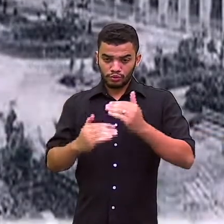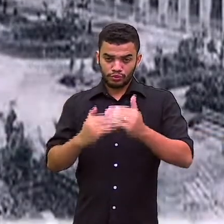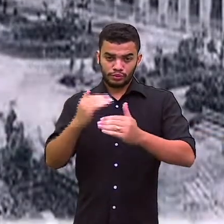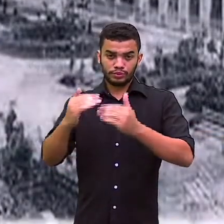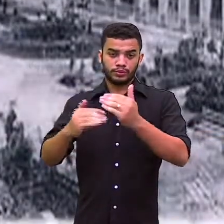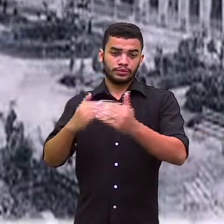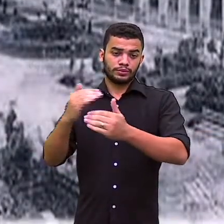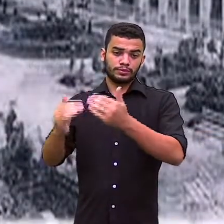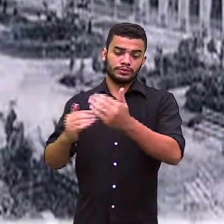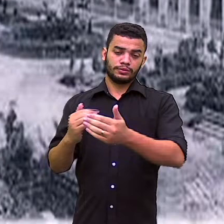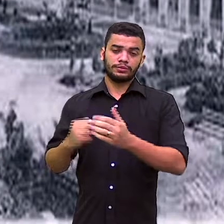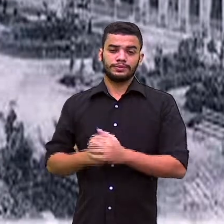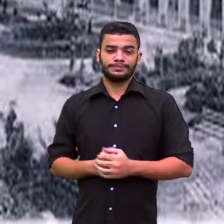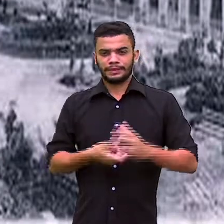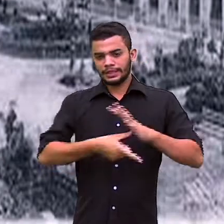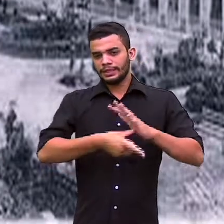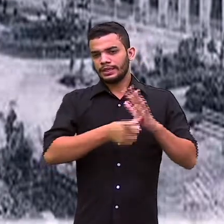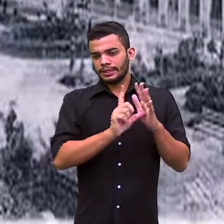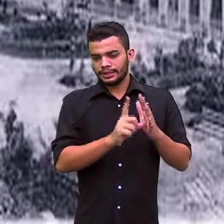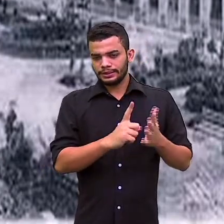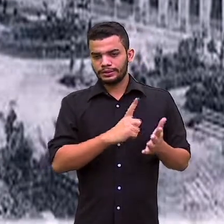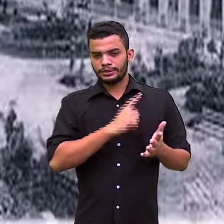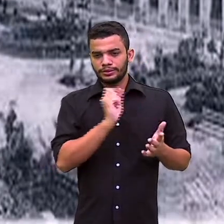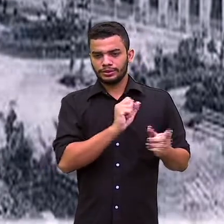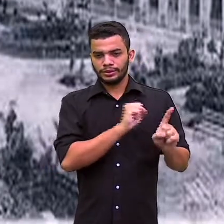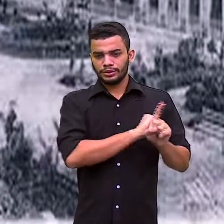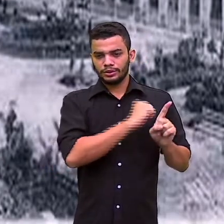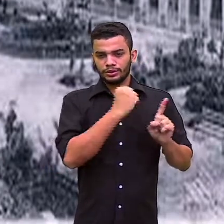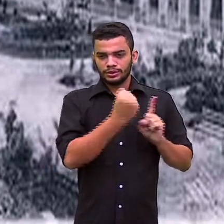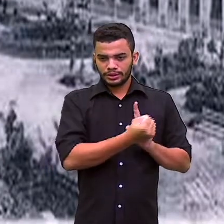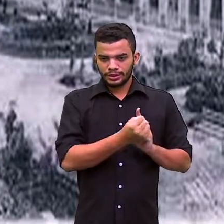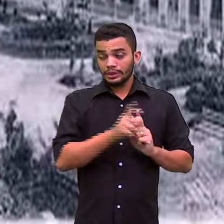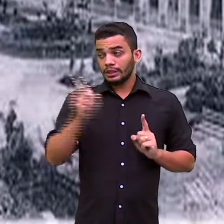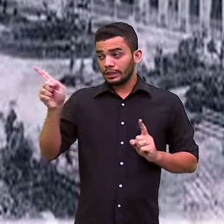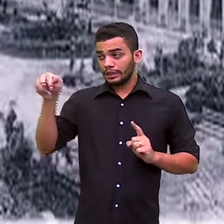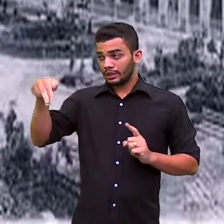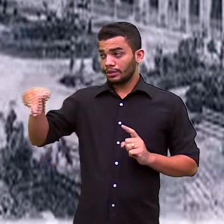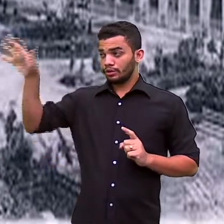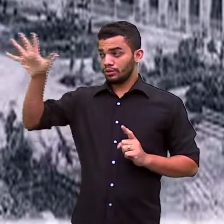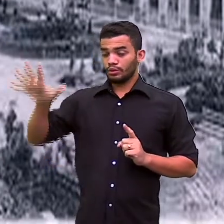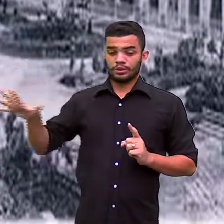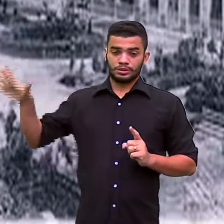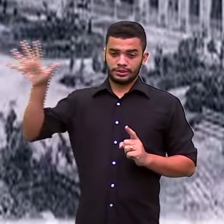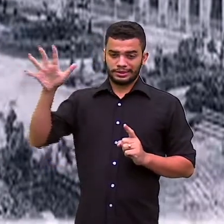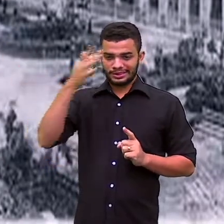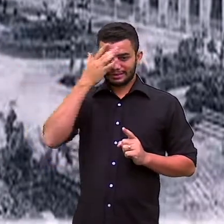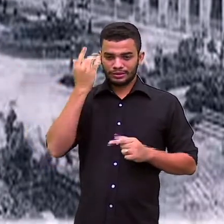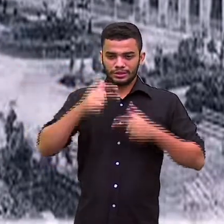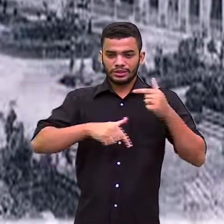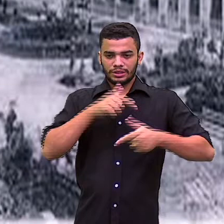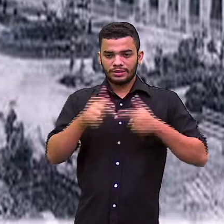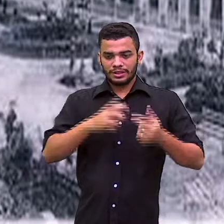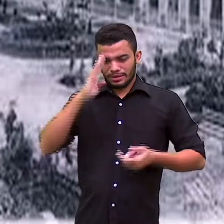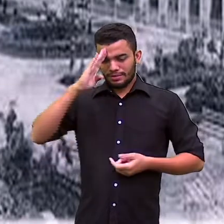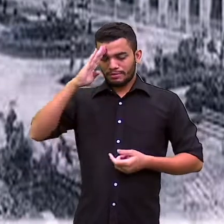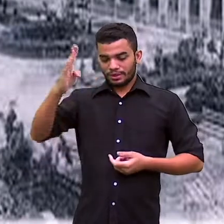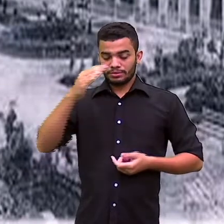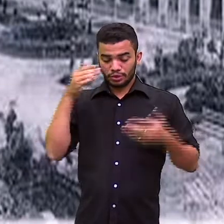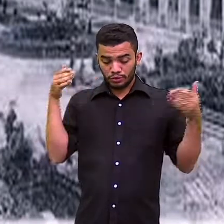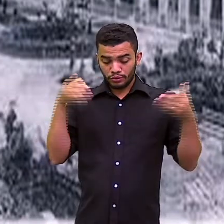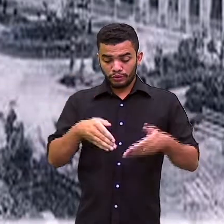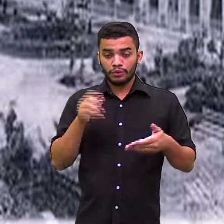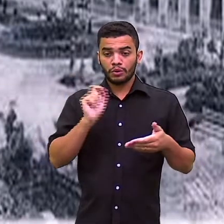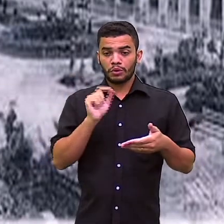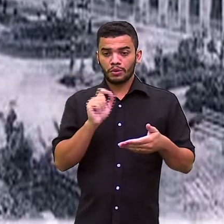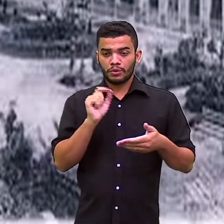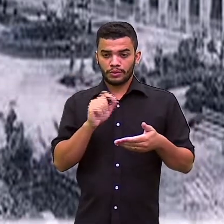da sociedade açucareira do Nordeste, o centro na vida nas regiões das minas não eram